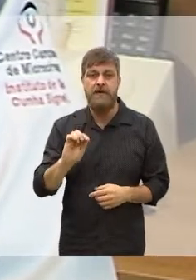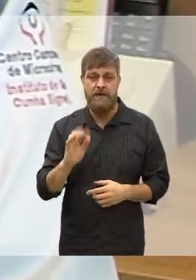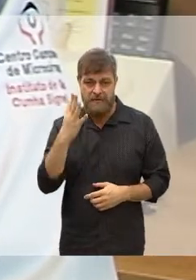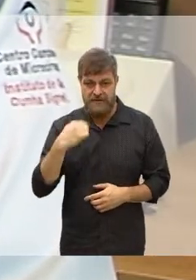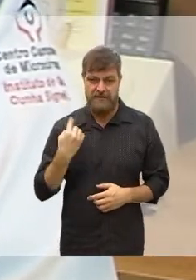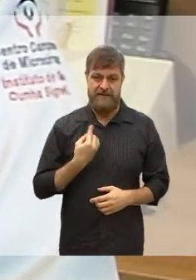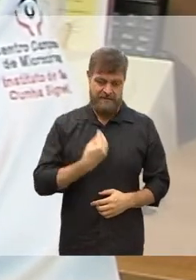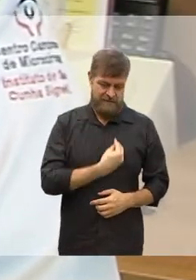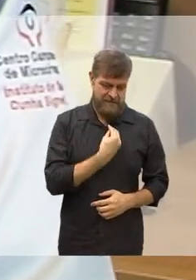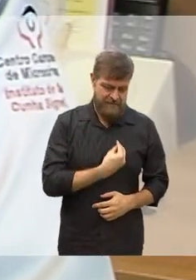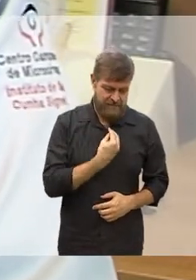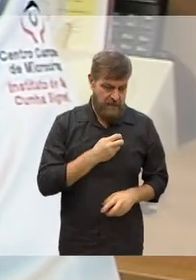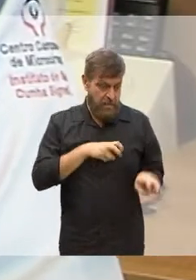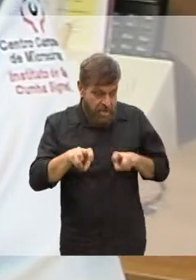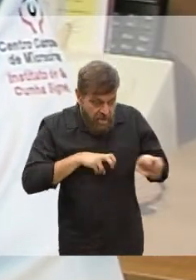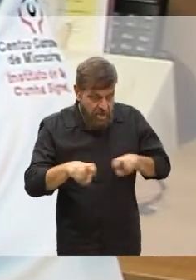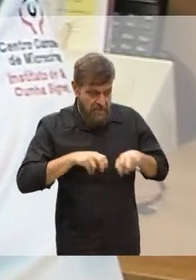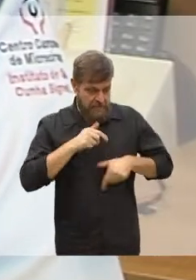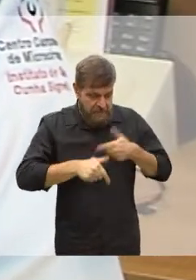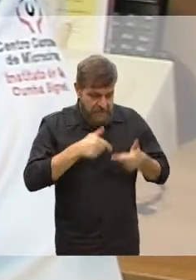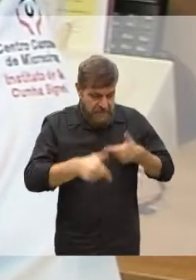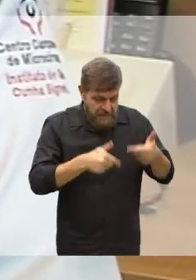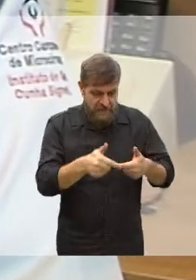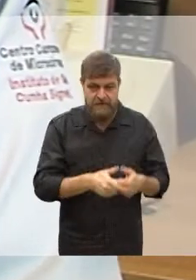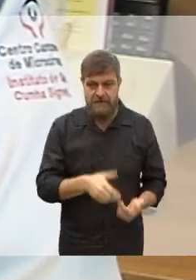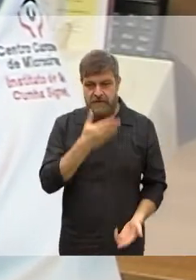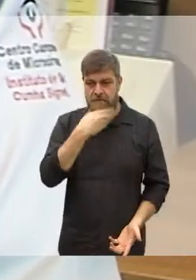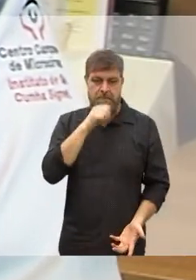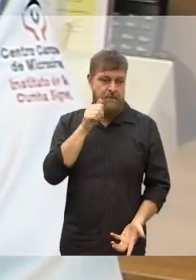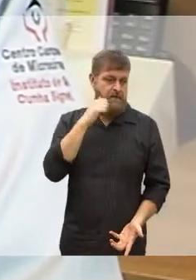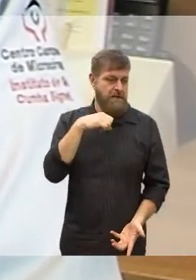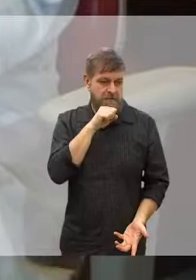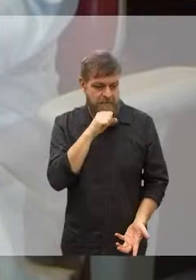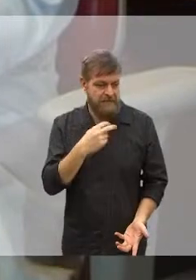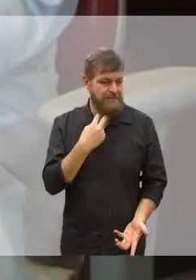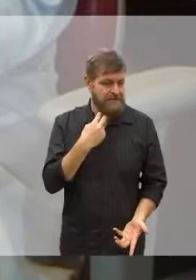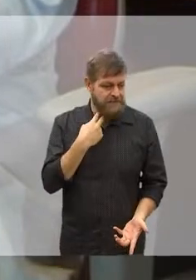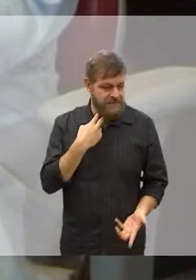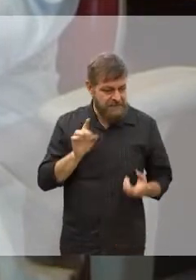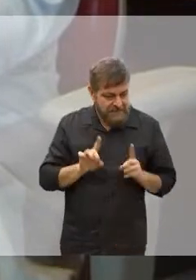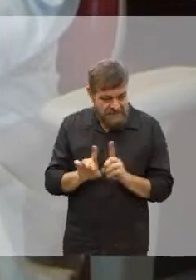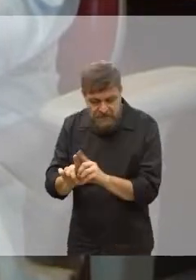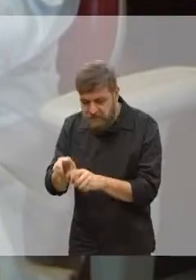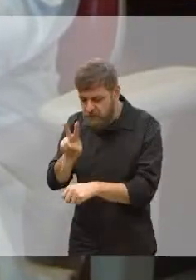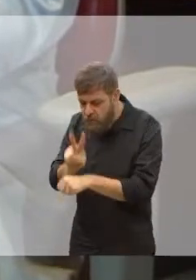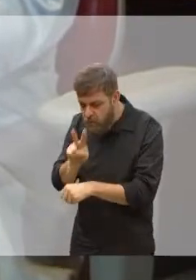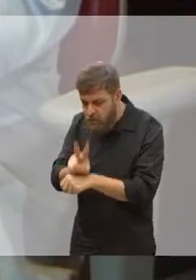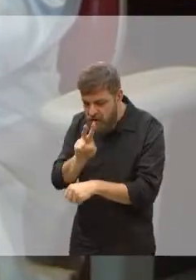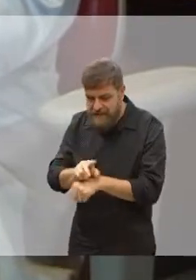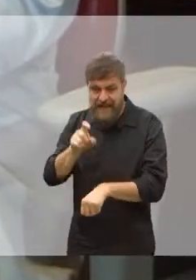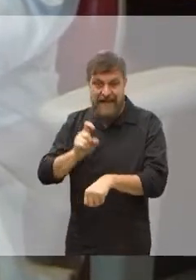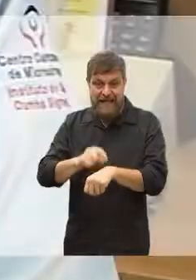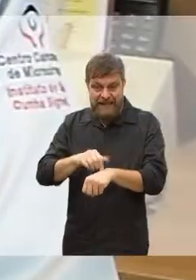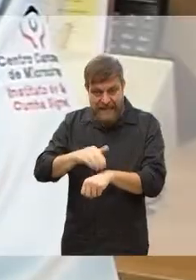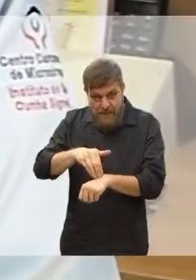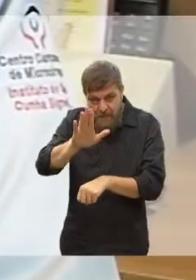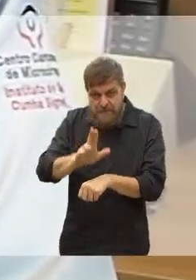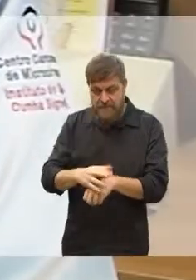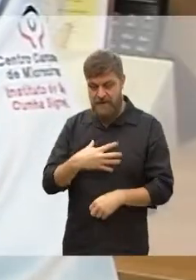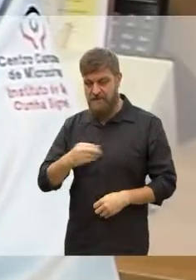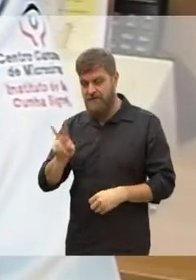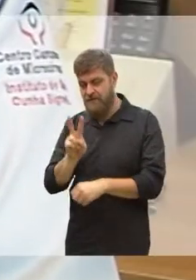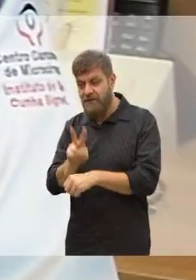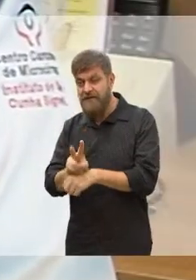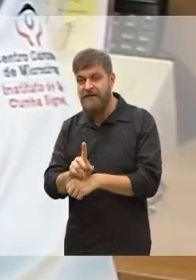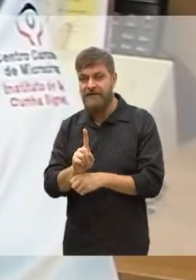nossa vida atual, alguns pais têm dificuldade de encontrar alguém que cuide ou tenha mais tempo para cuidar dos seus filhos e